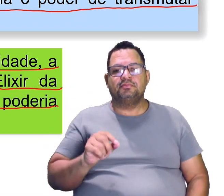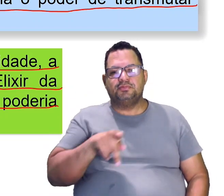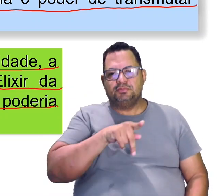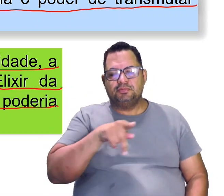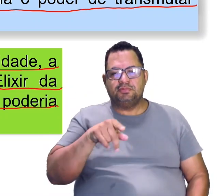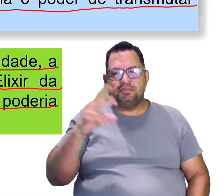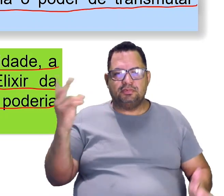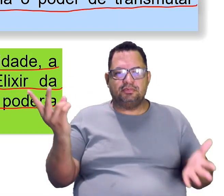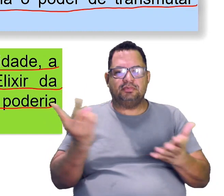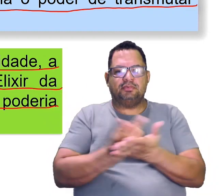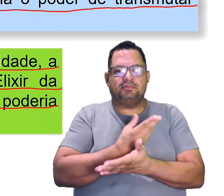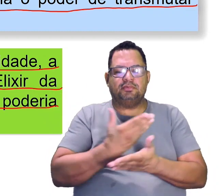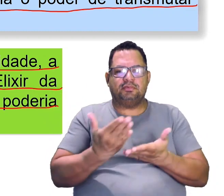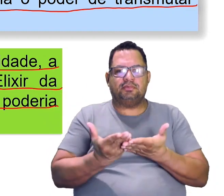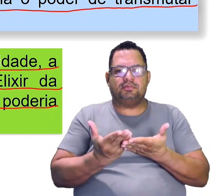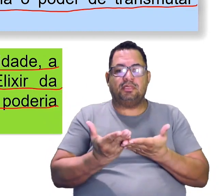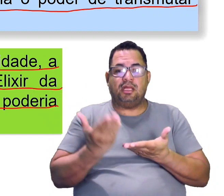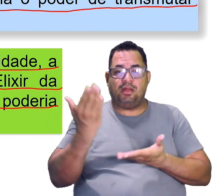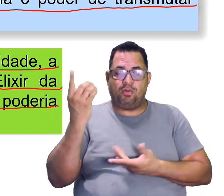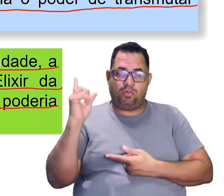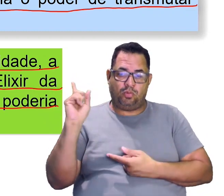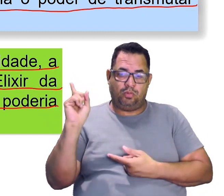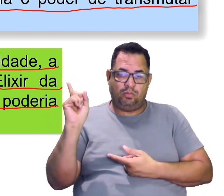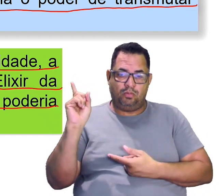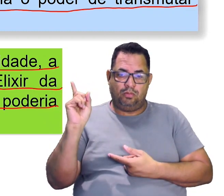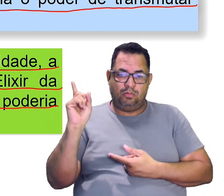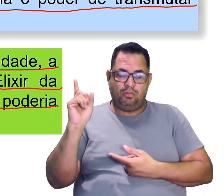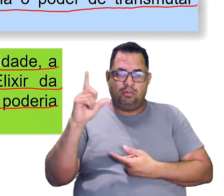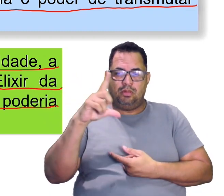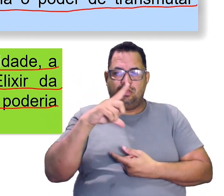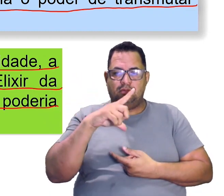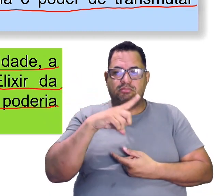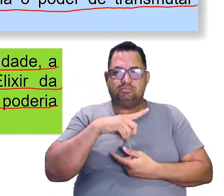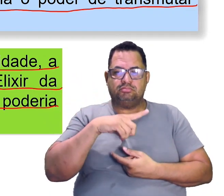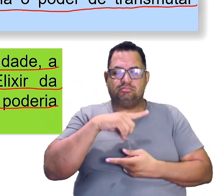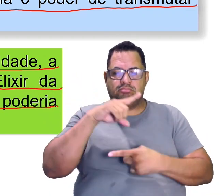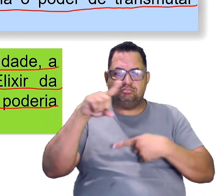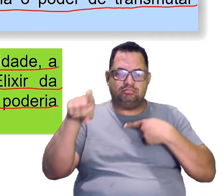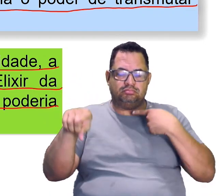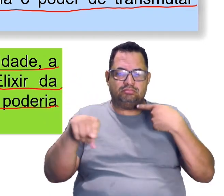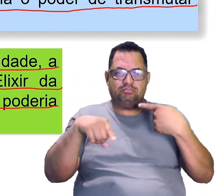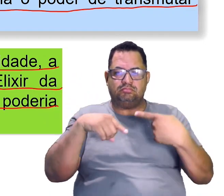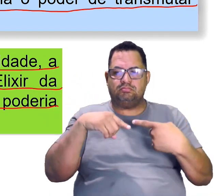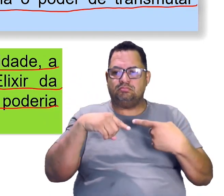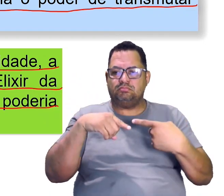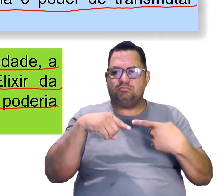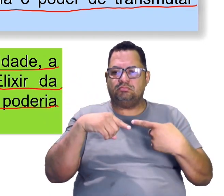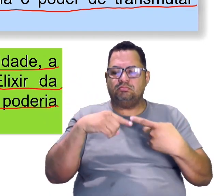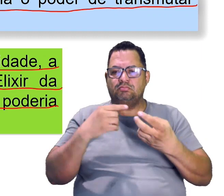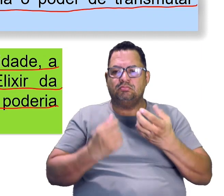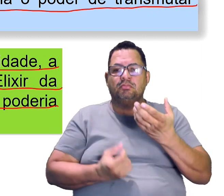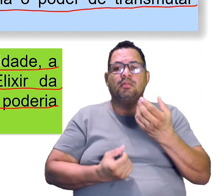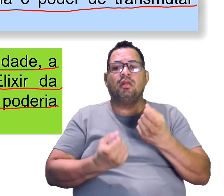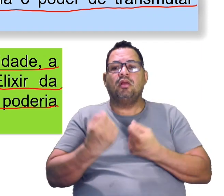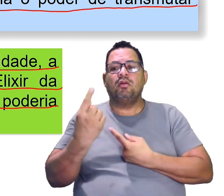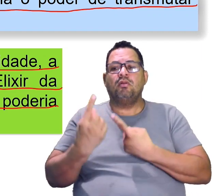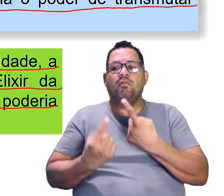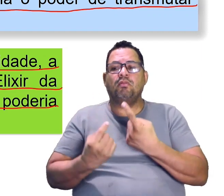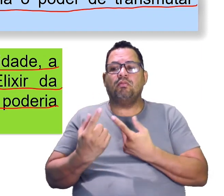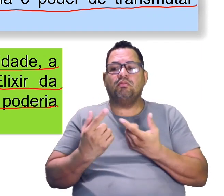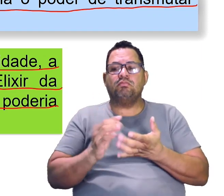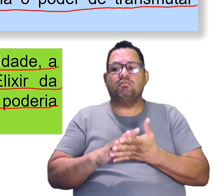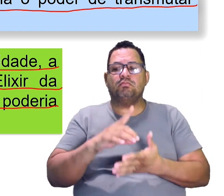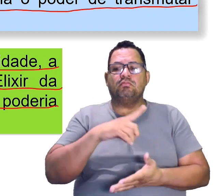Sabina? Isso aí, galerinha. Nesse caso aqui, eles tinham como objetivo, né? Alguns desses objetivos que